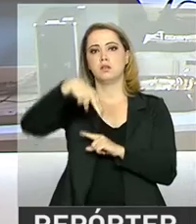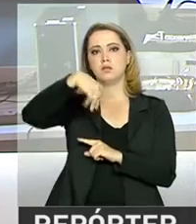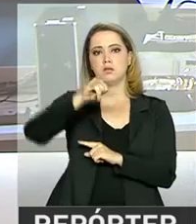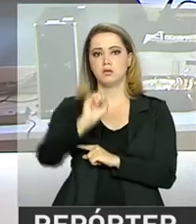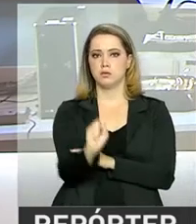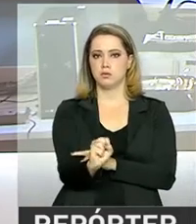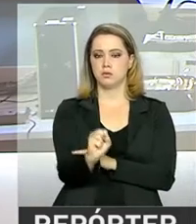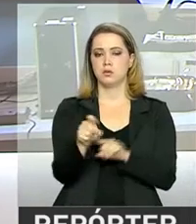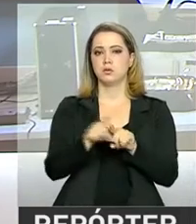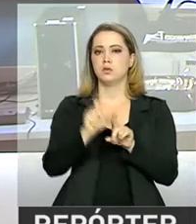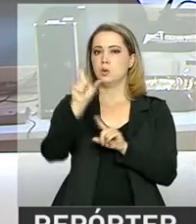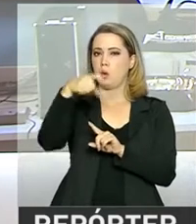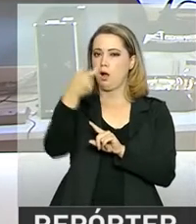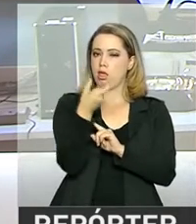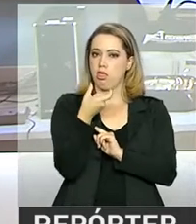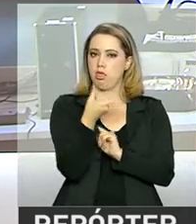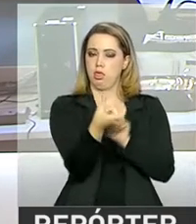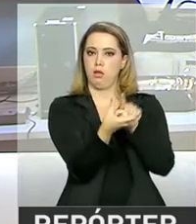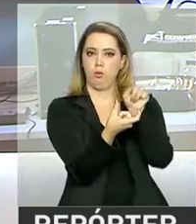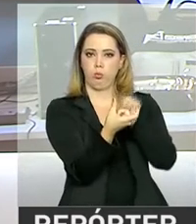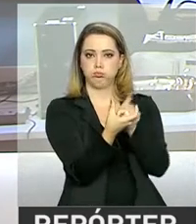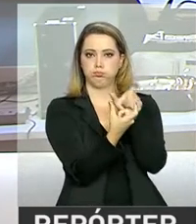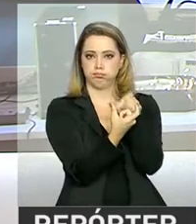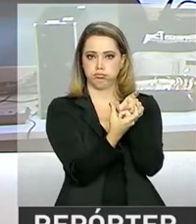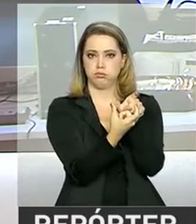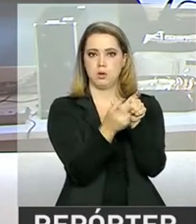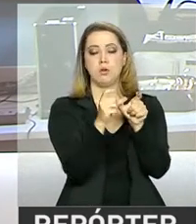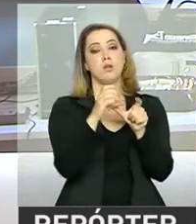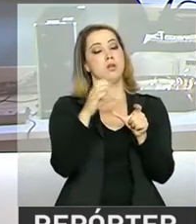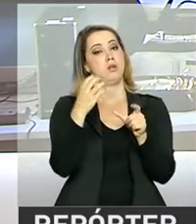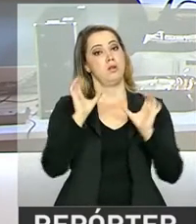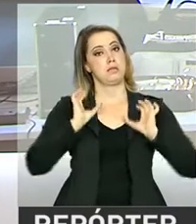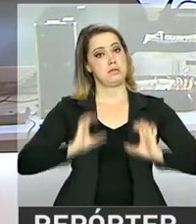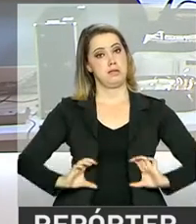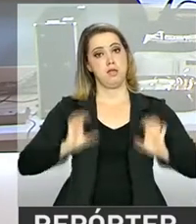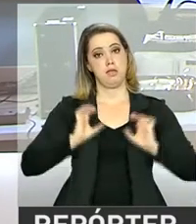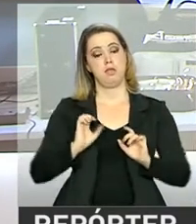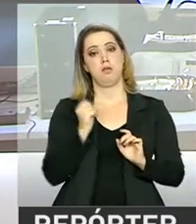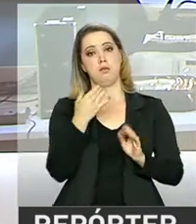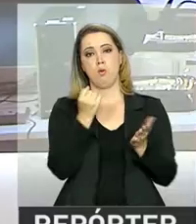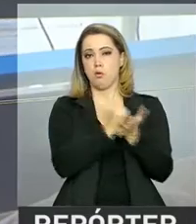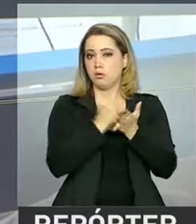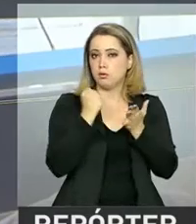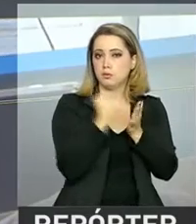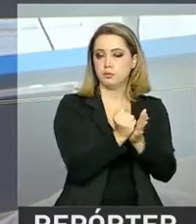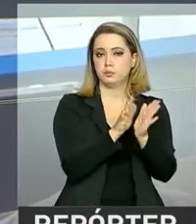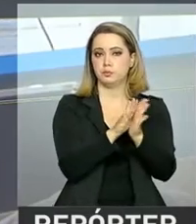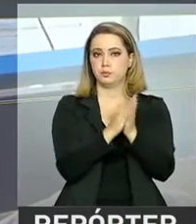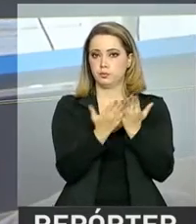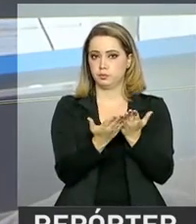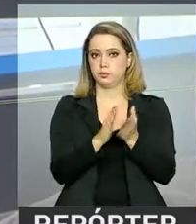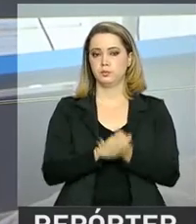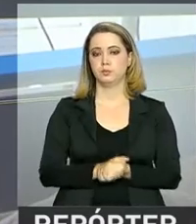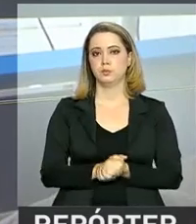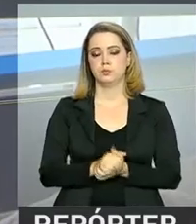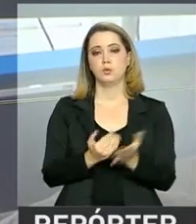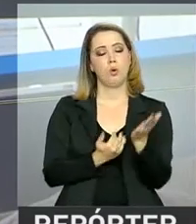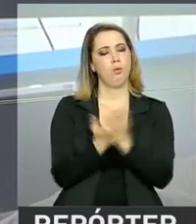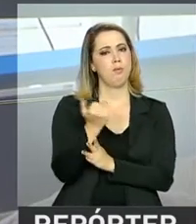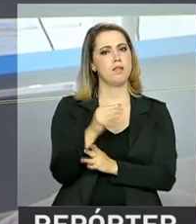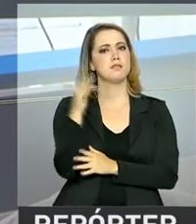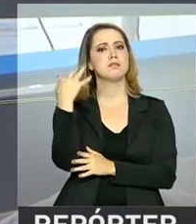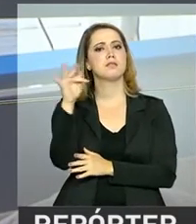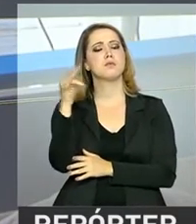está no cartão cidadão no extrato do fgts ou na carteira de trabalho a partir de fevereiro